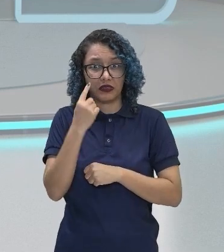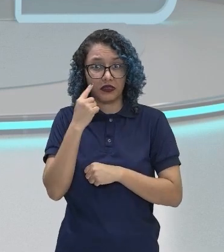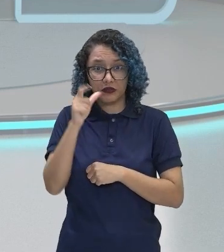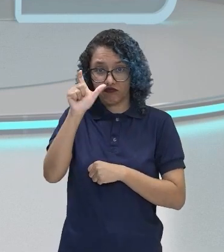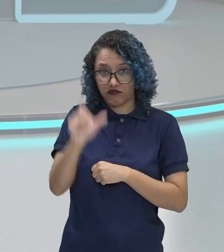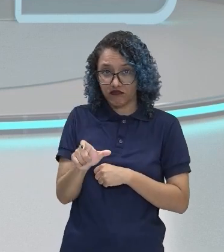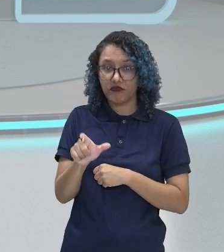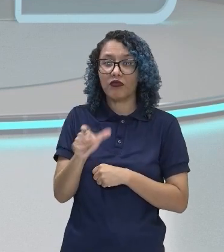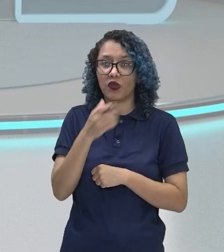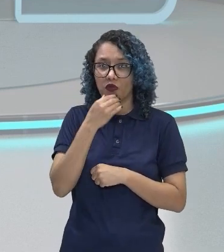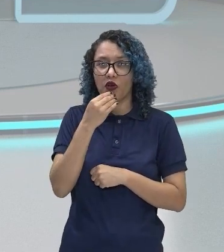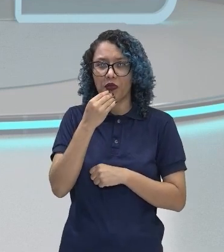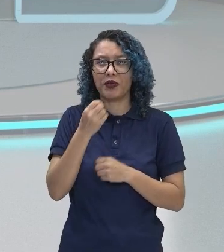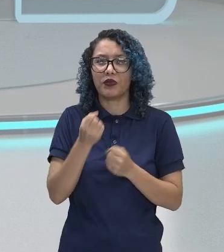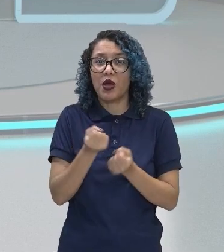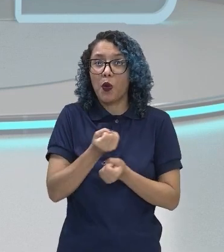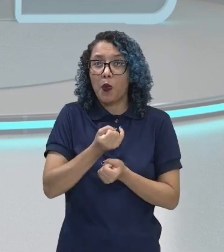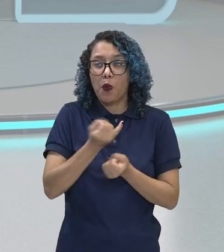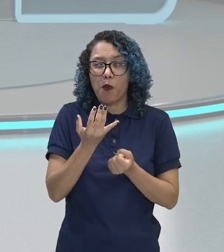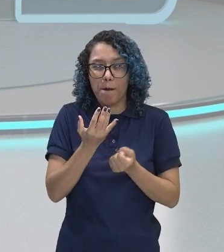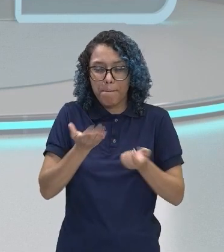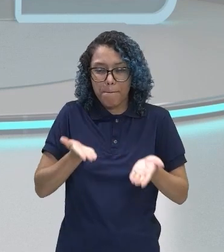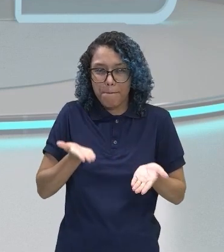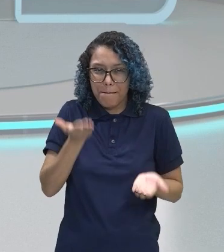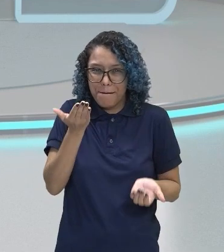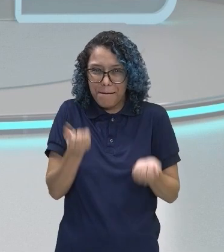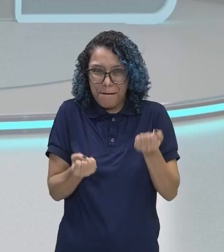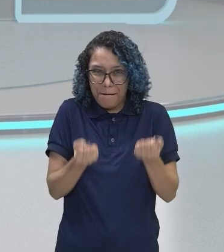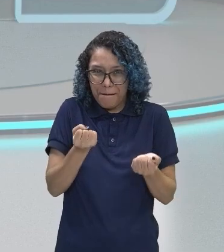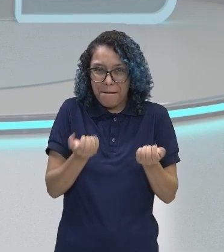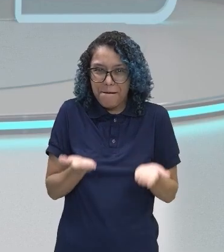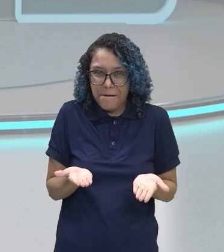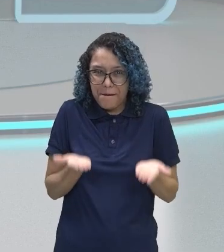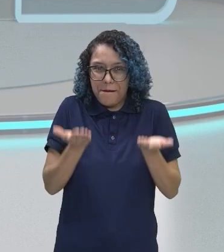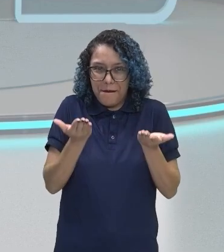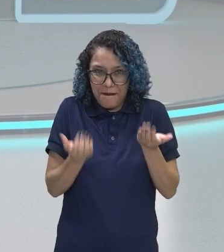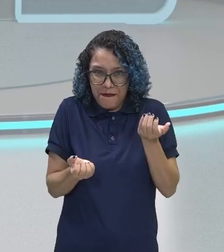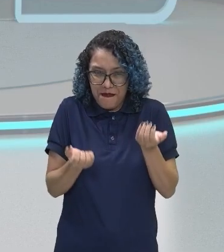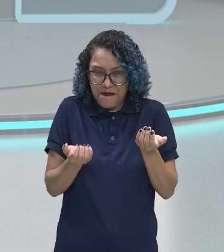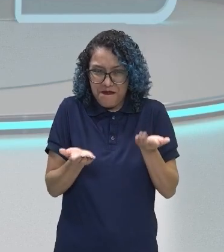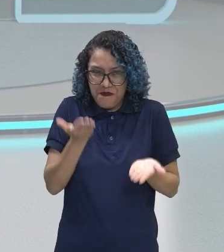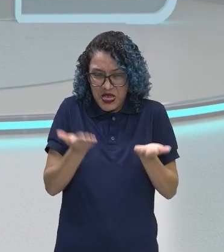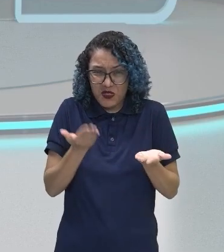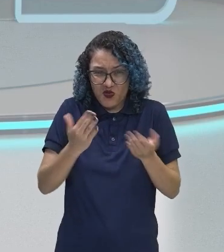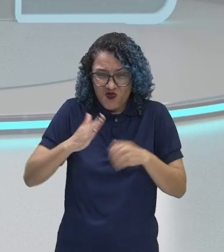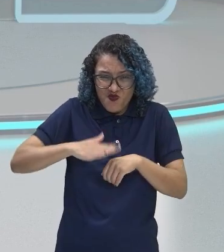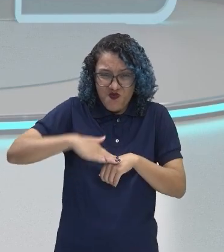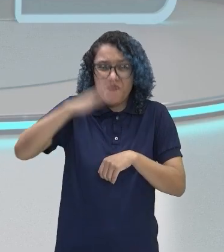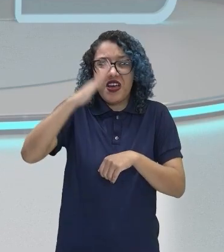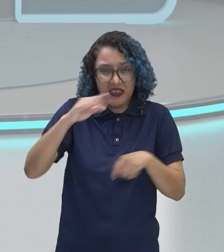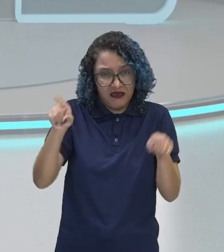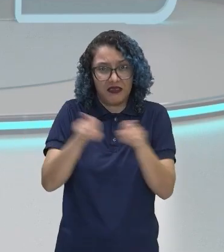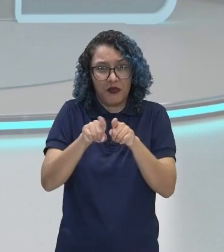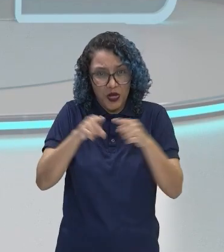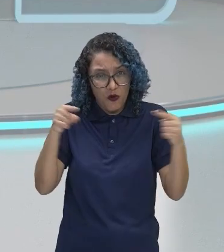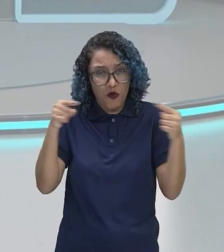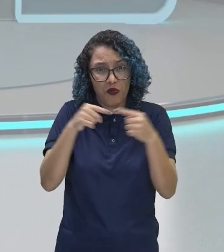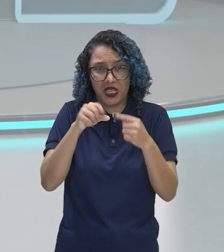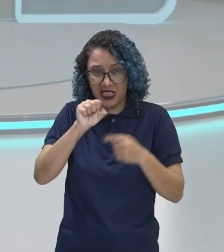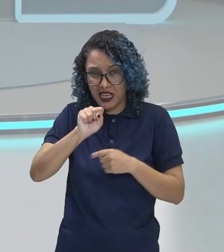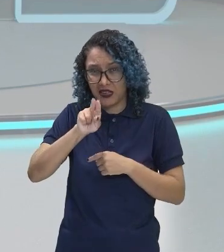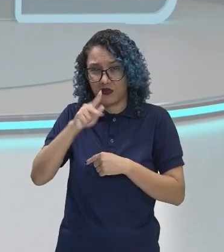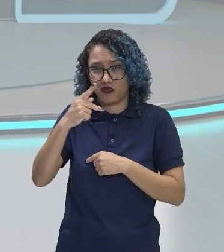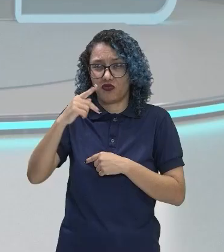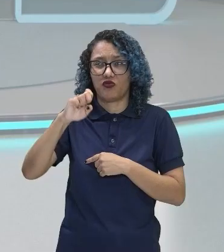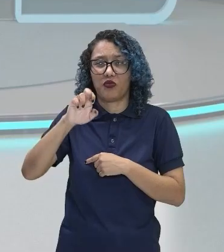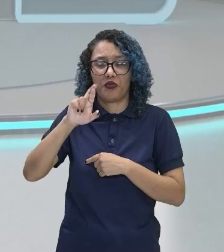ergueu a maior quantidade de peso. Também uma ideia de superlativo, tá certo? Superlativo, então, quer dizer